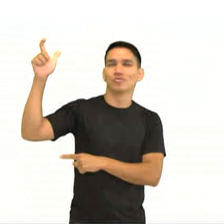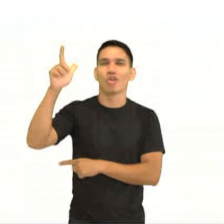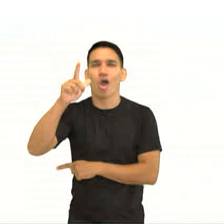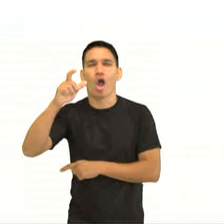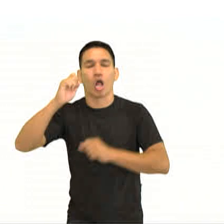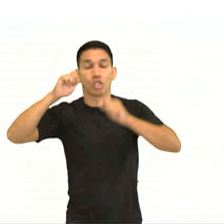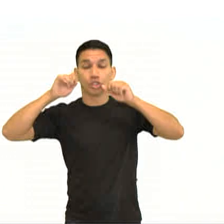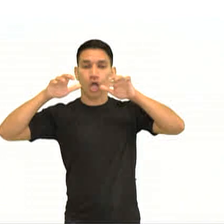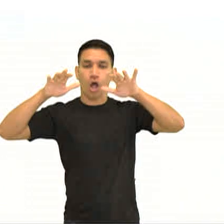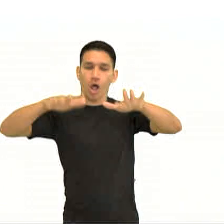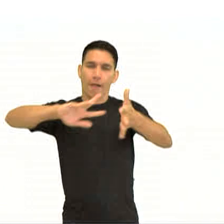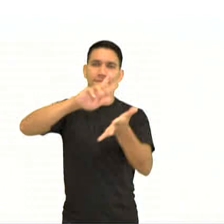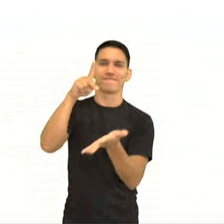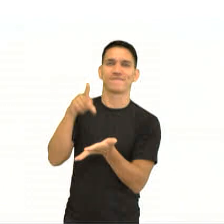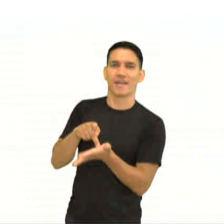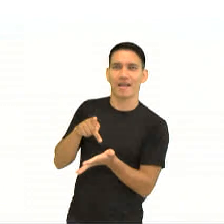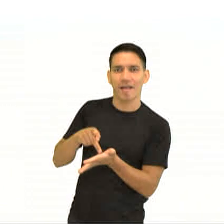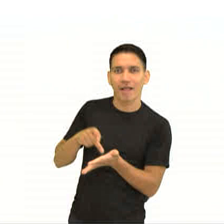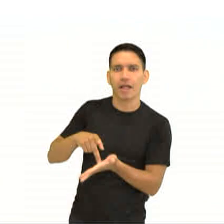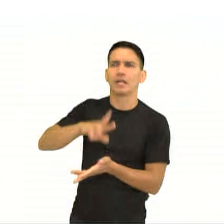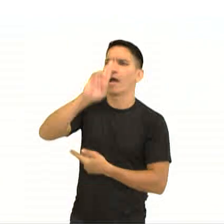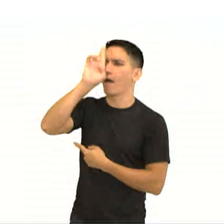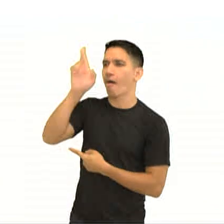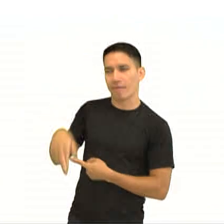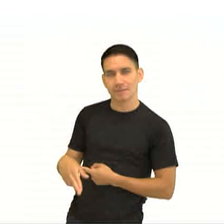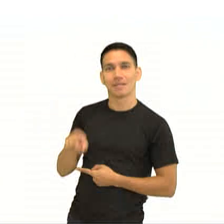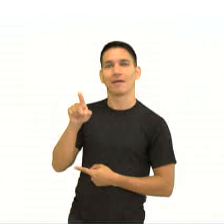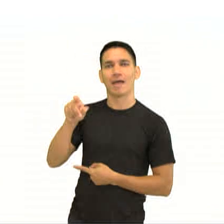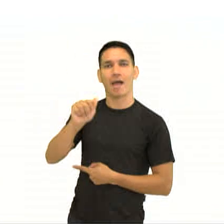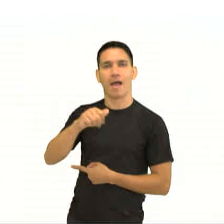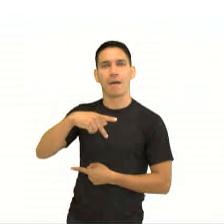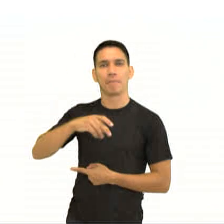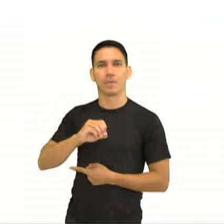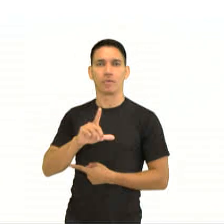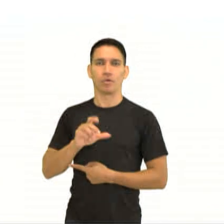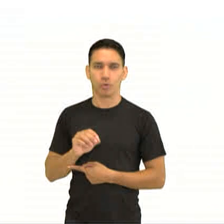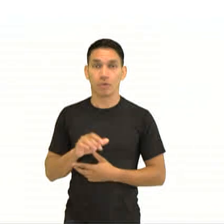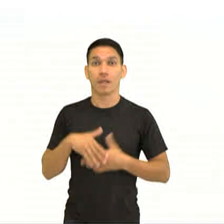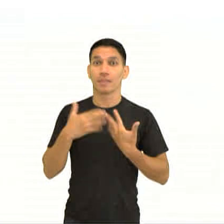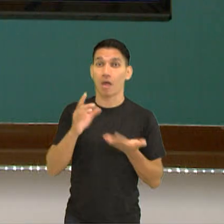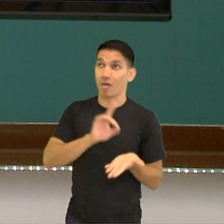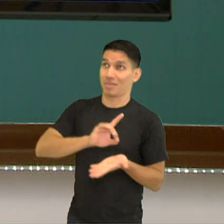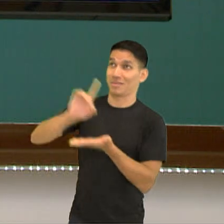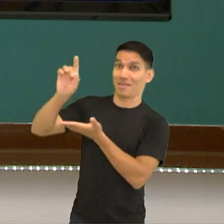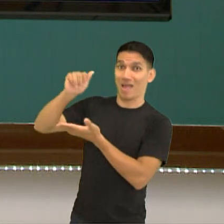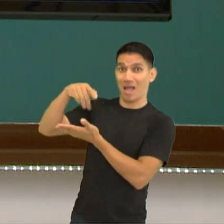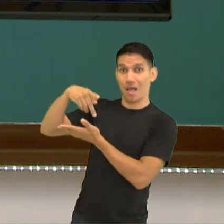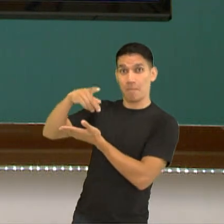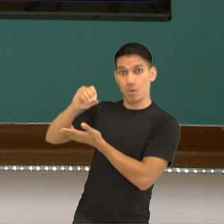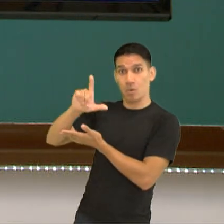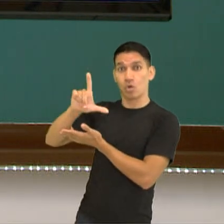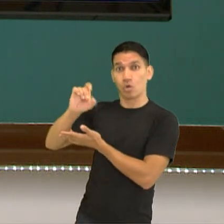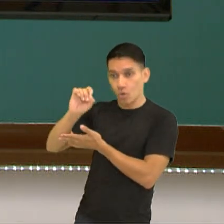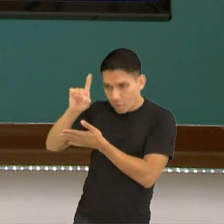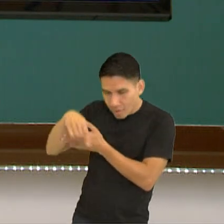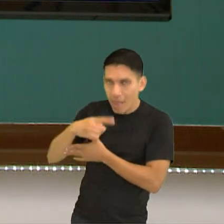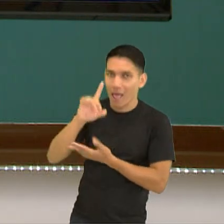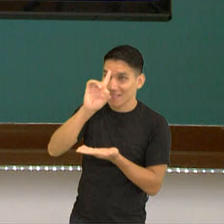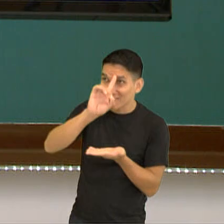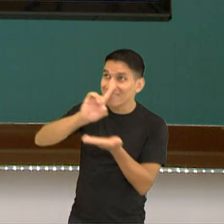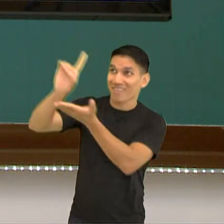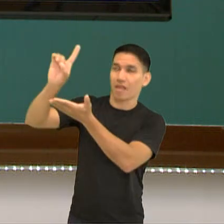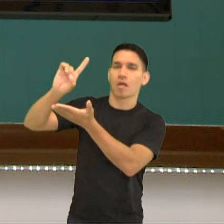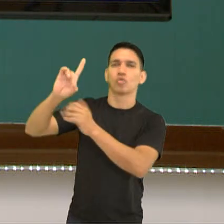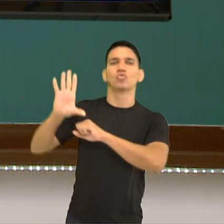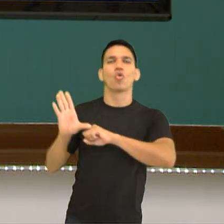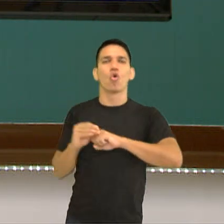luz, da verdade, da razão, Apolo, tá? Então, Deus Apolo é o deus do conhecimento, a